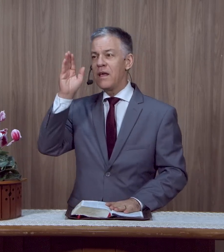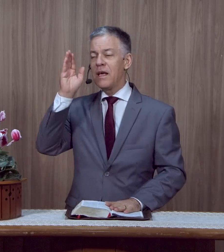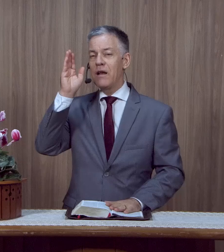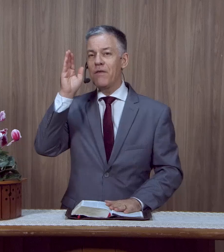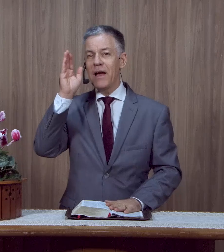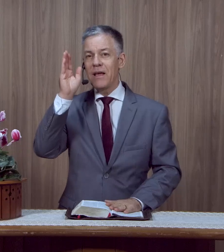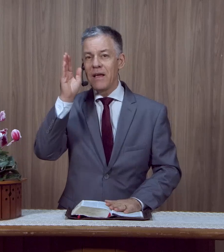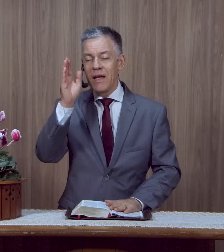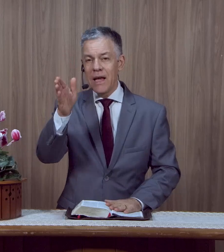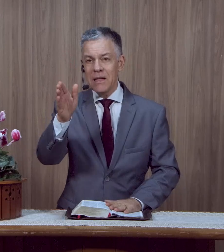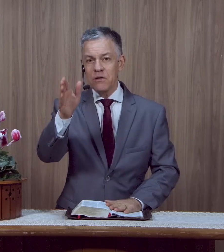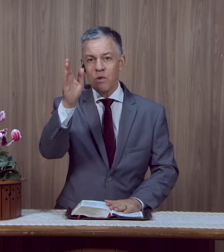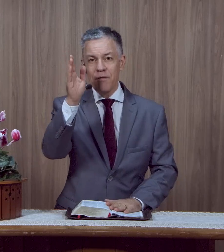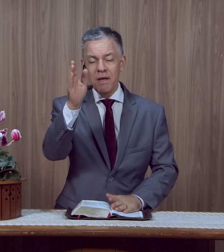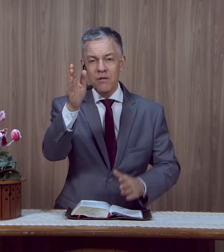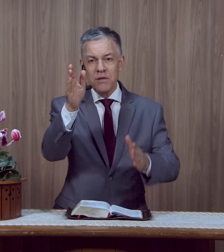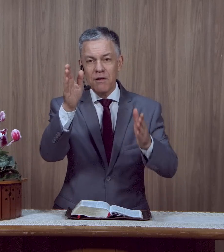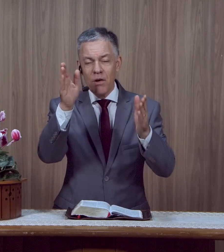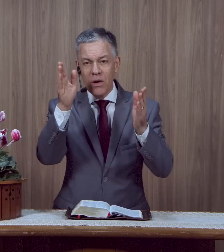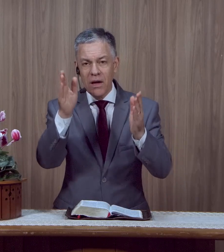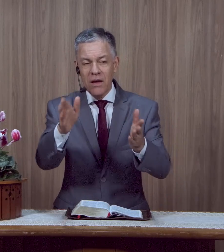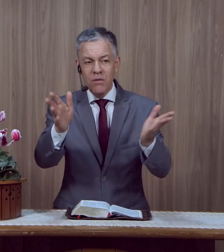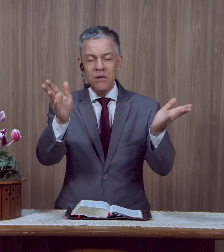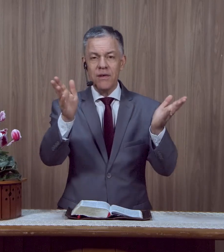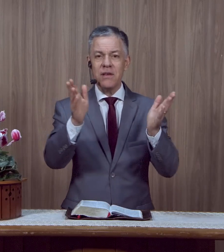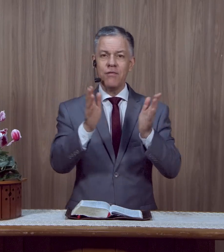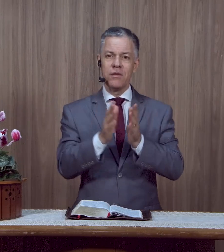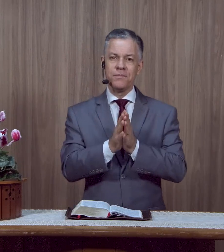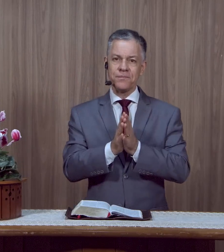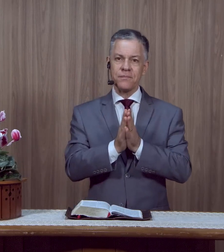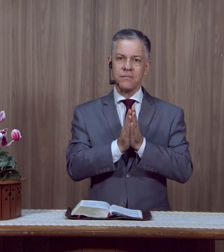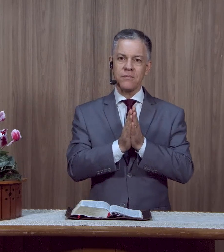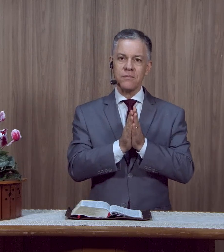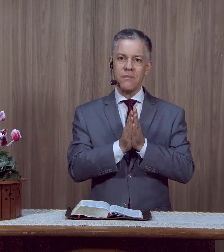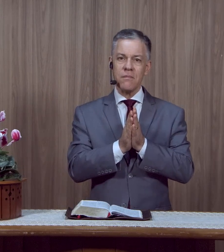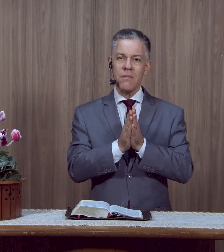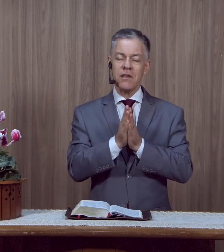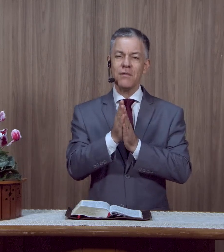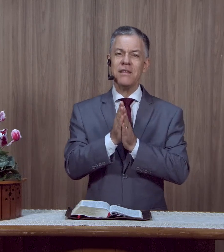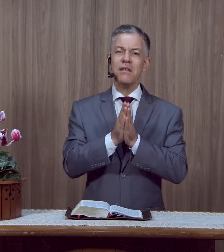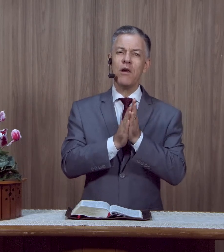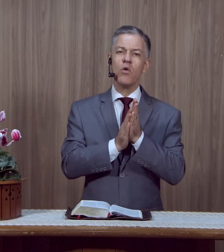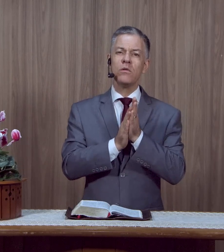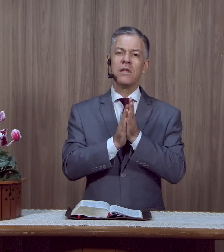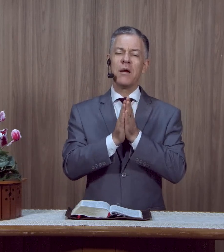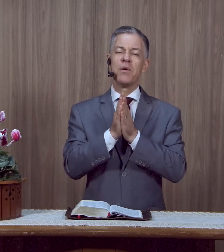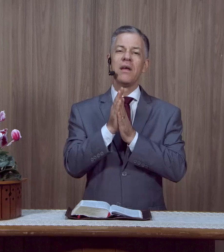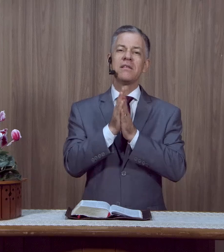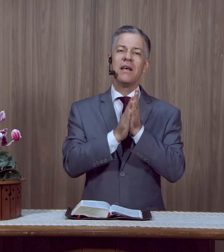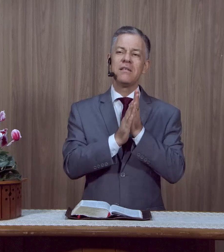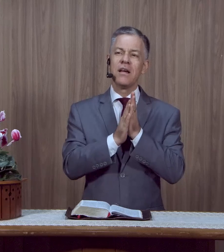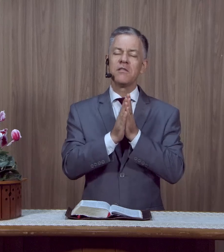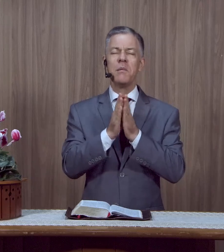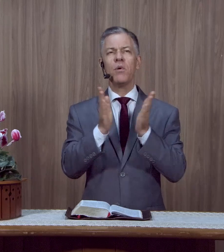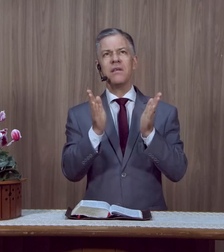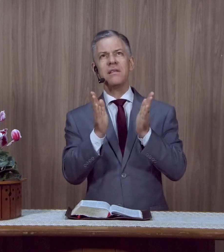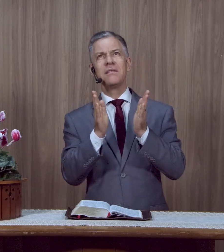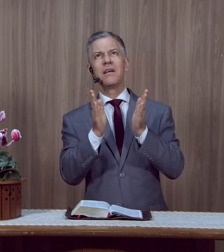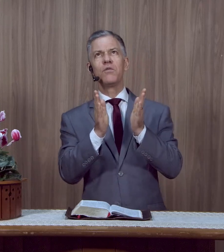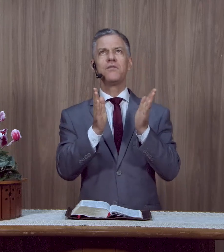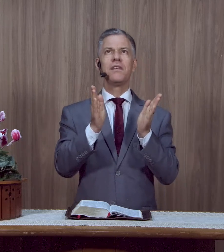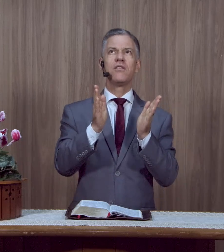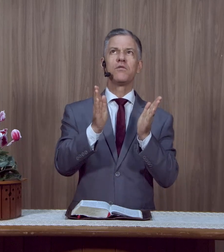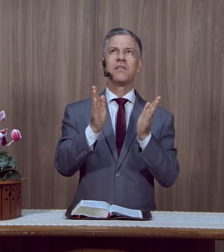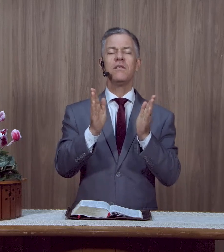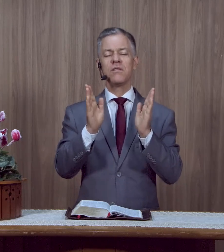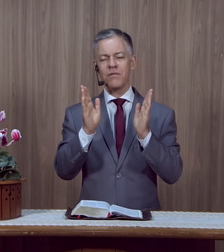Salvador, Ele vai, entra na sua vida e você vai o quê? Você vai servi-lo. Você vai servir quanto tempo? 6 anos. Mas por que